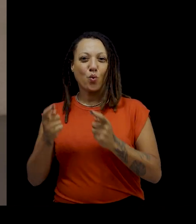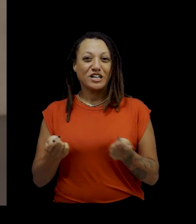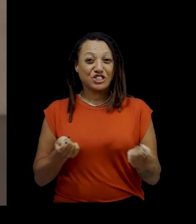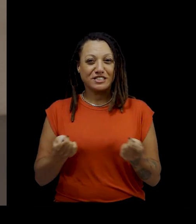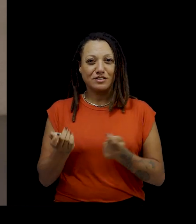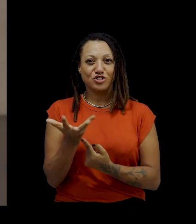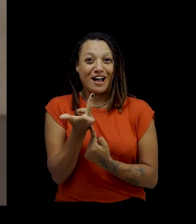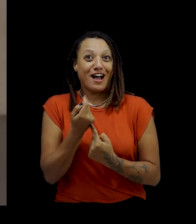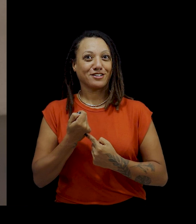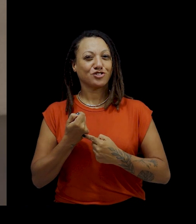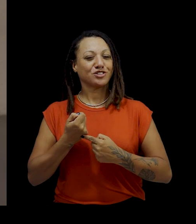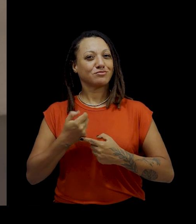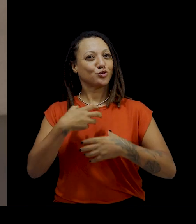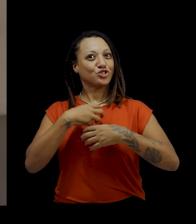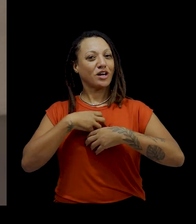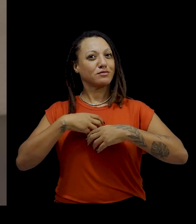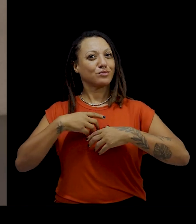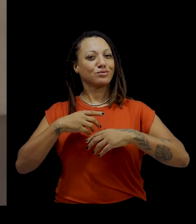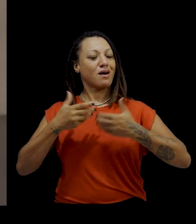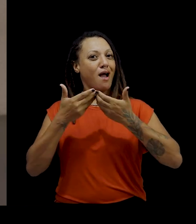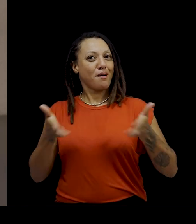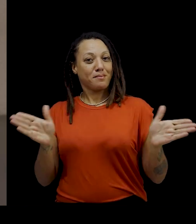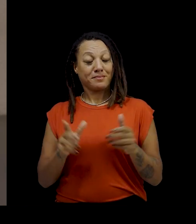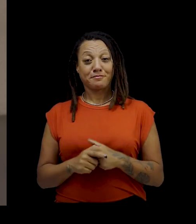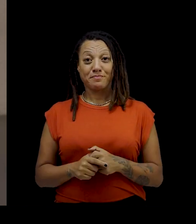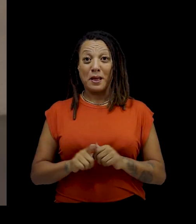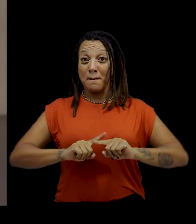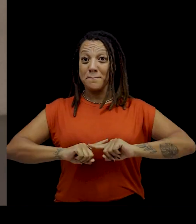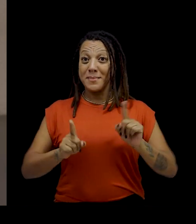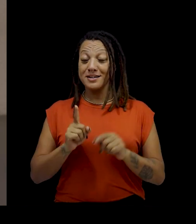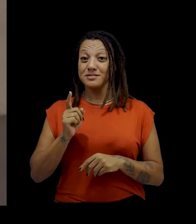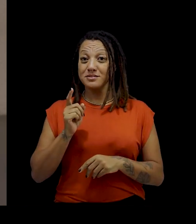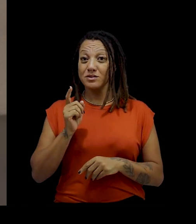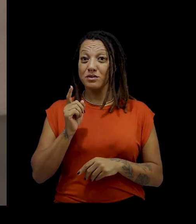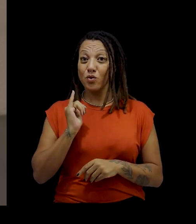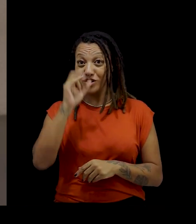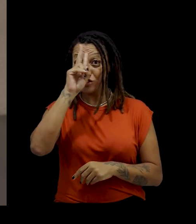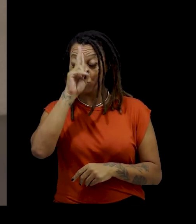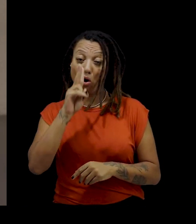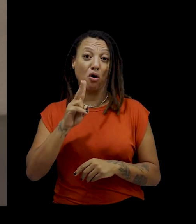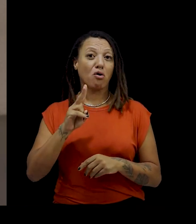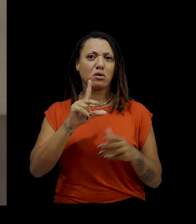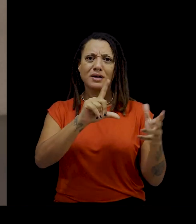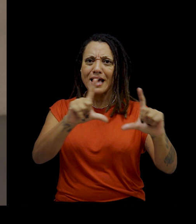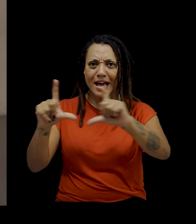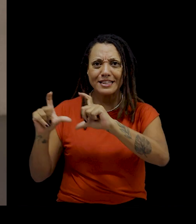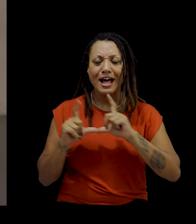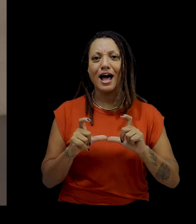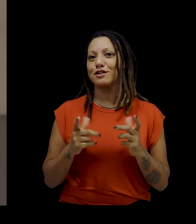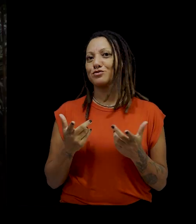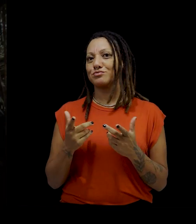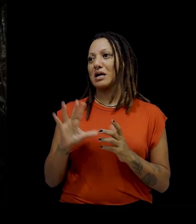lua, direção de arte num lugar expandido, assim, mas contando a história, fazendo retratos, talvez, assim,